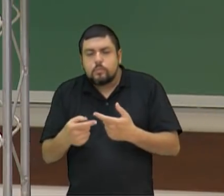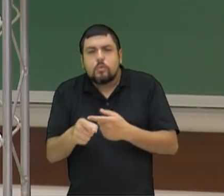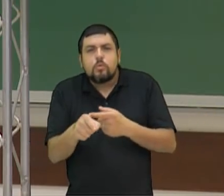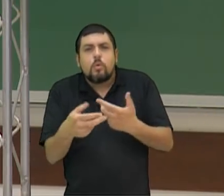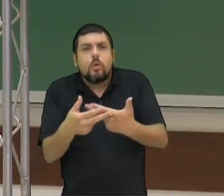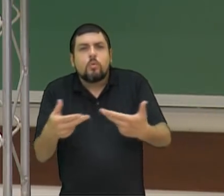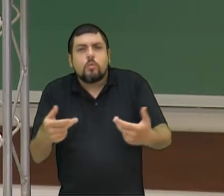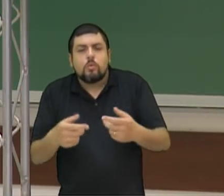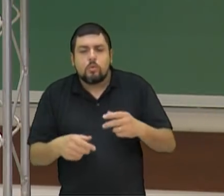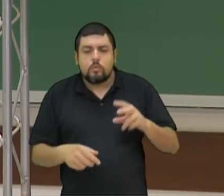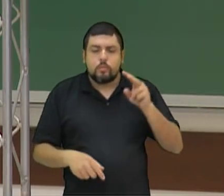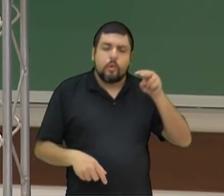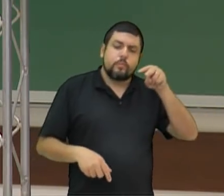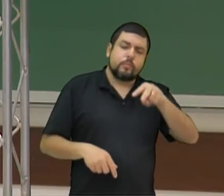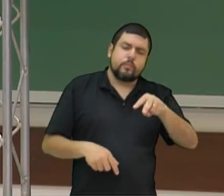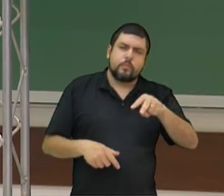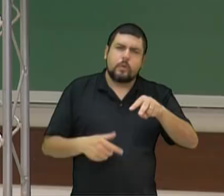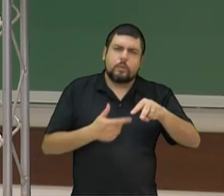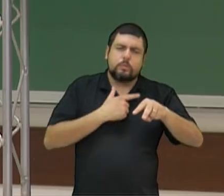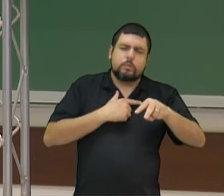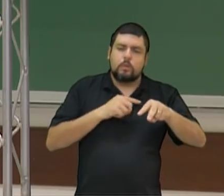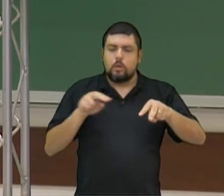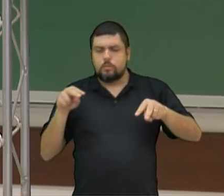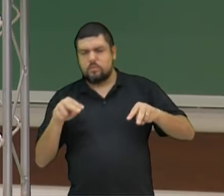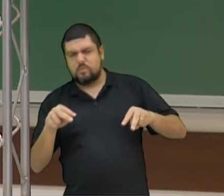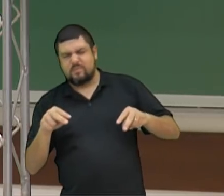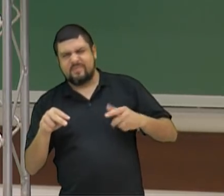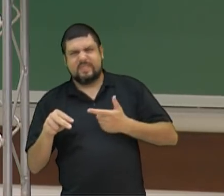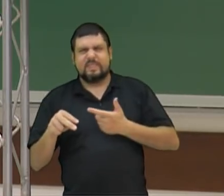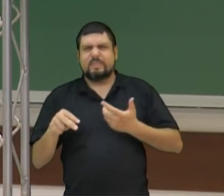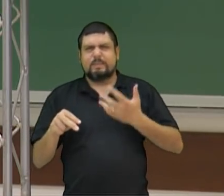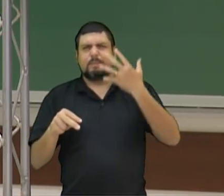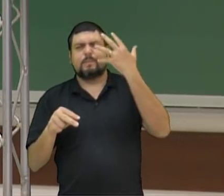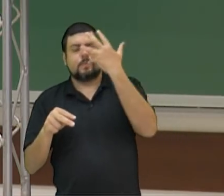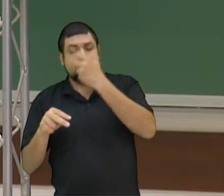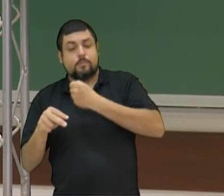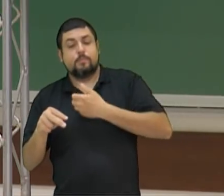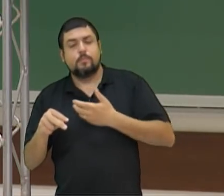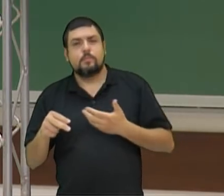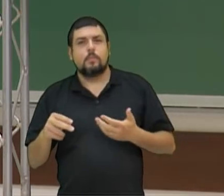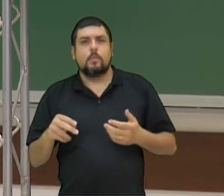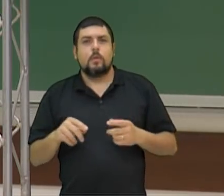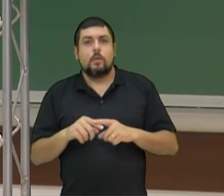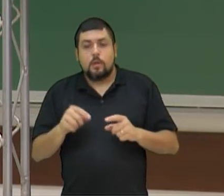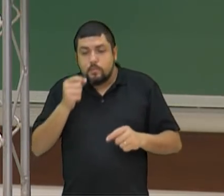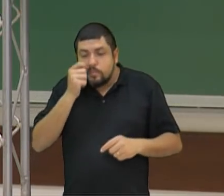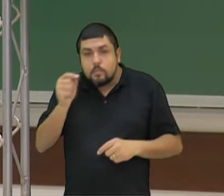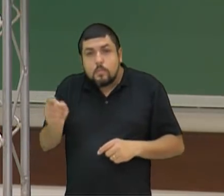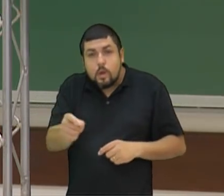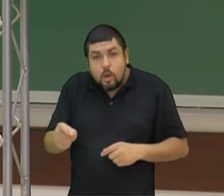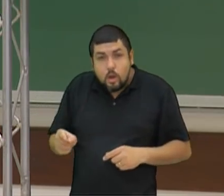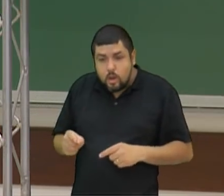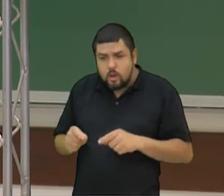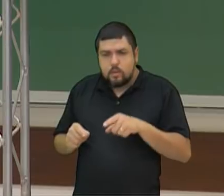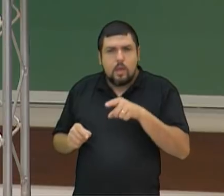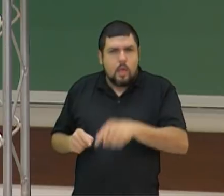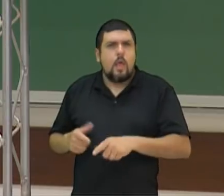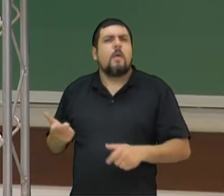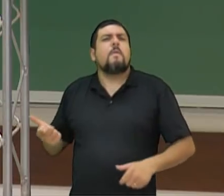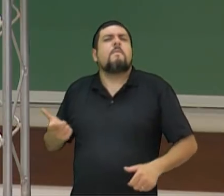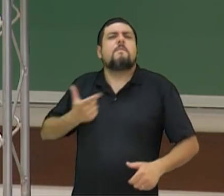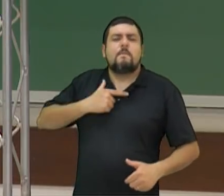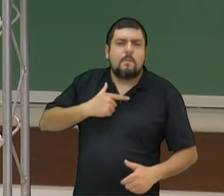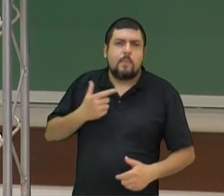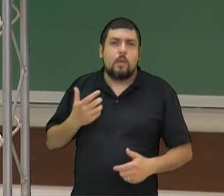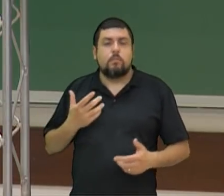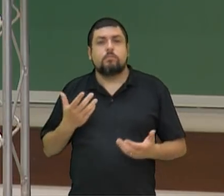acha feio e a outra pessoa acha belo, né? Então até não dá para a gente dizer que a aparência do rato pode ser de um animal feio,